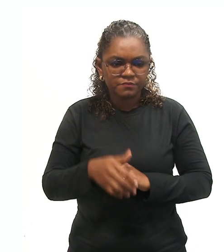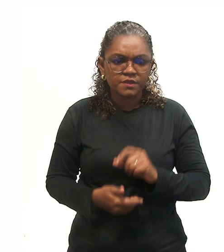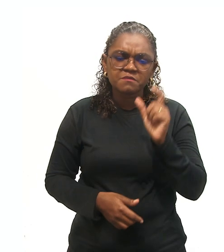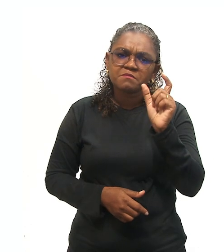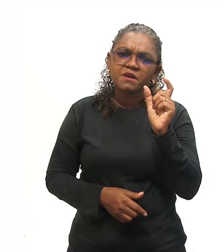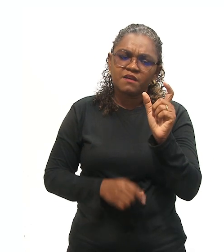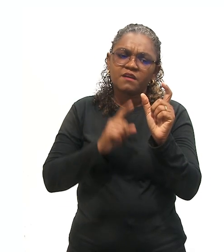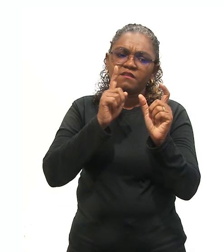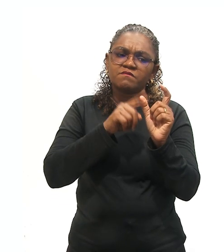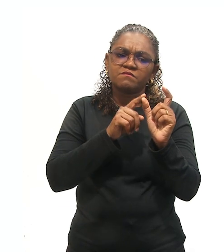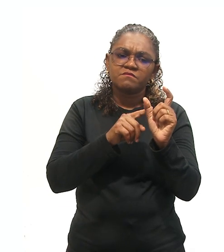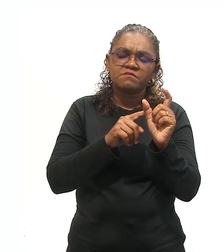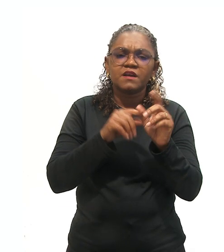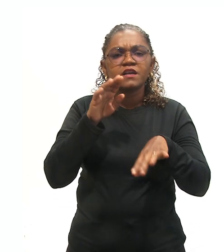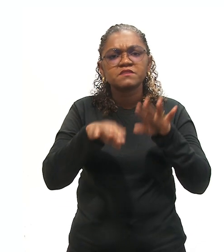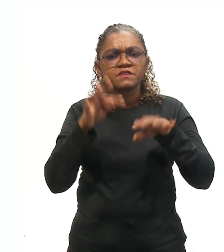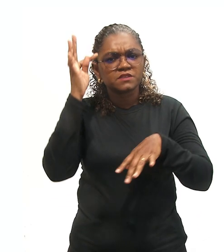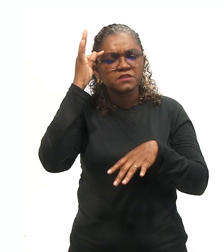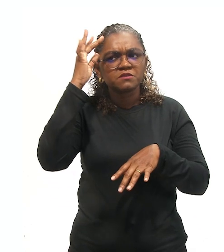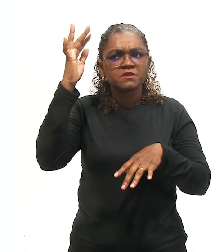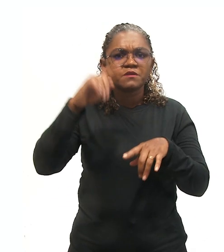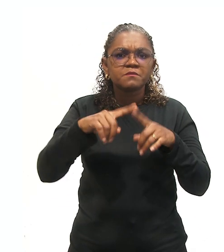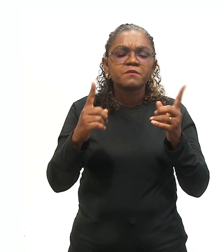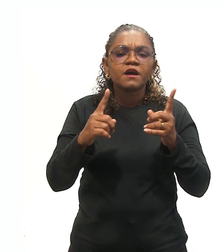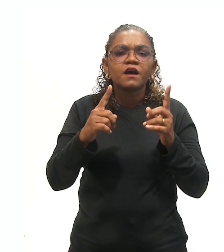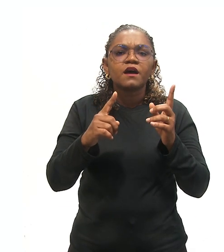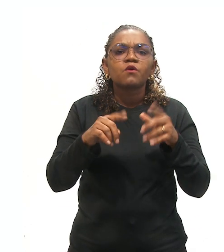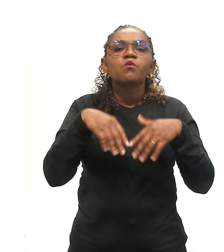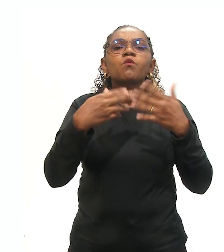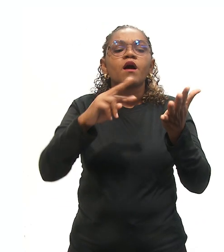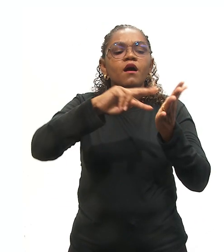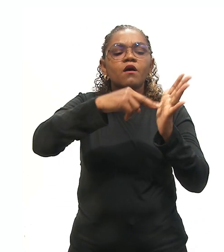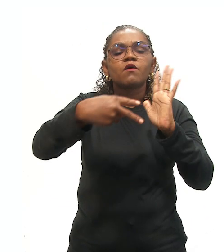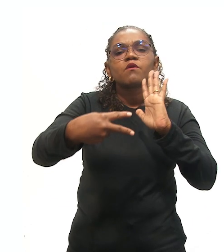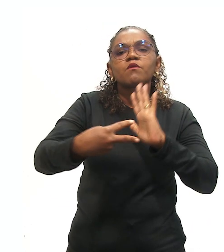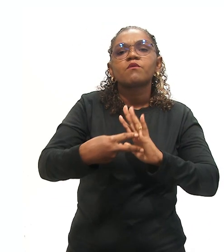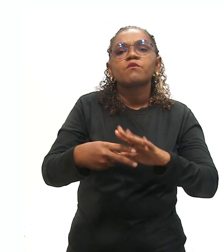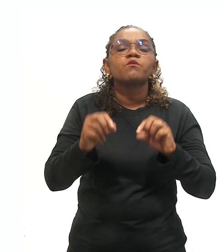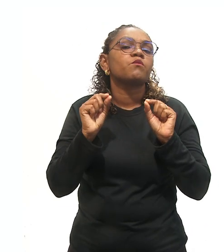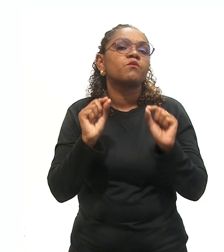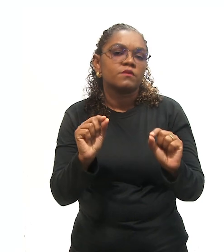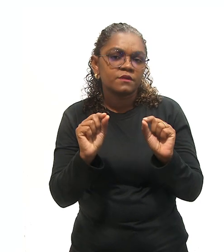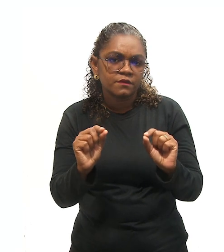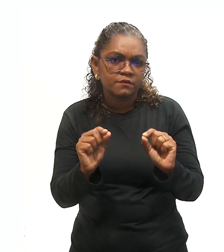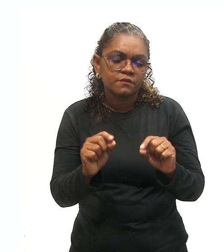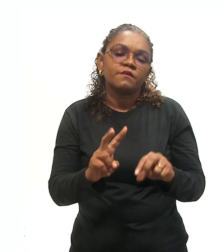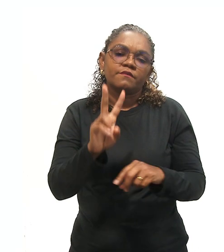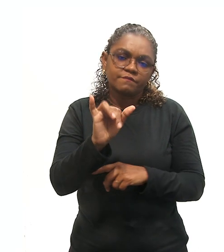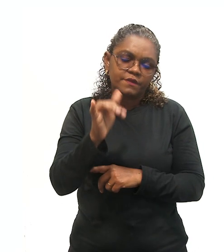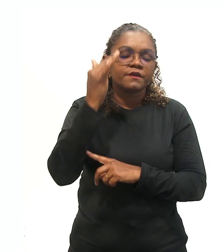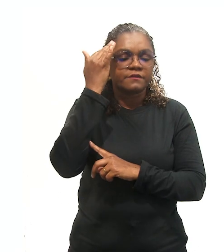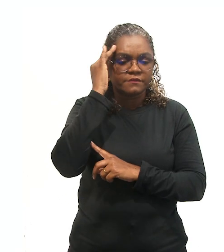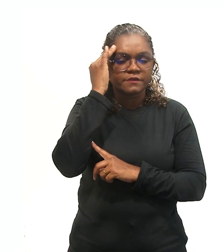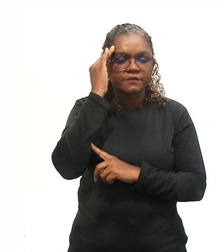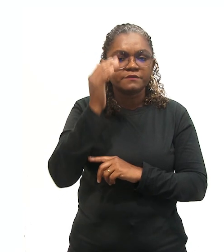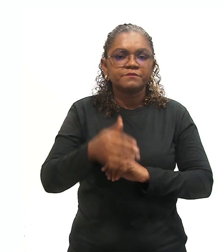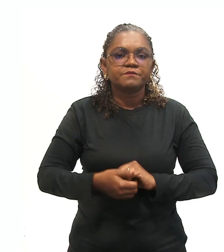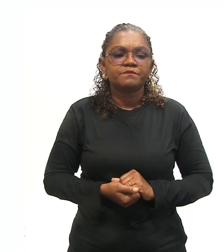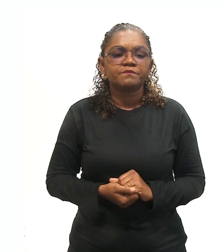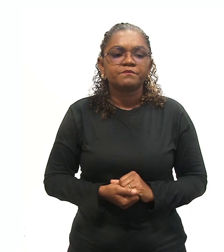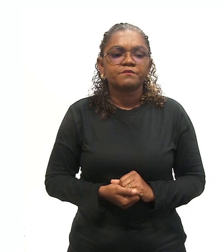a gente escolhe assim, na teoria, às vezes ela tem até um aprofundamento dentro da teoria, mas a gente tem que entender até o significado dessa palavra,